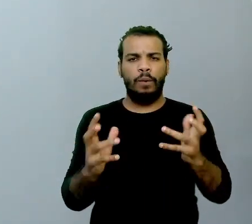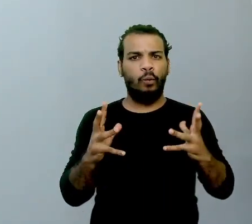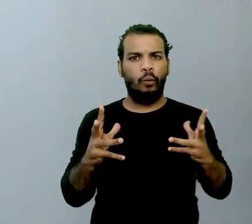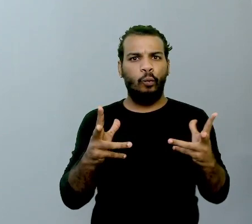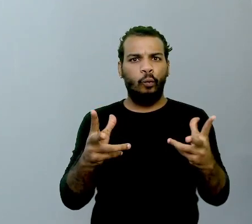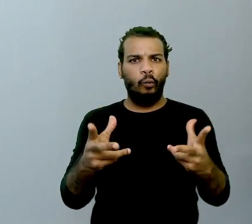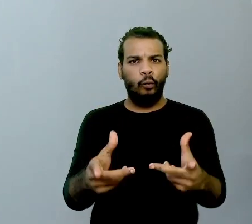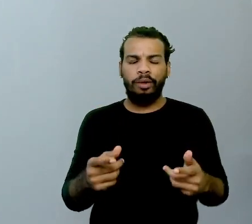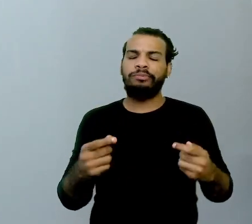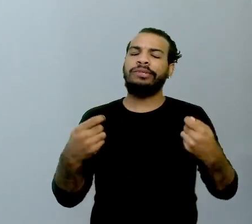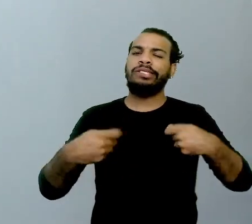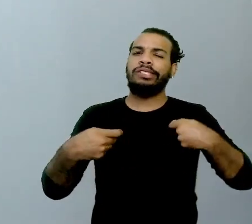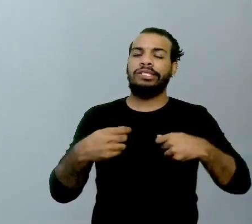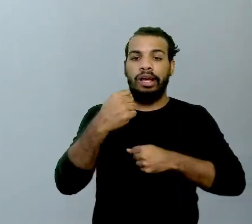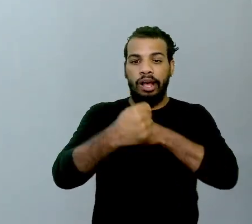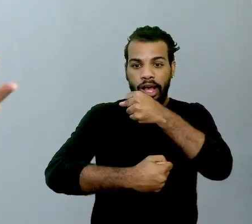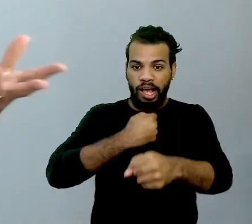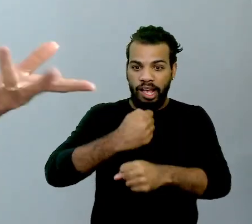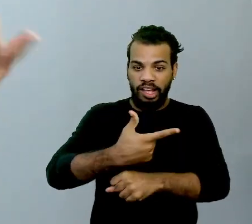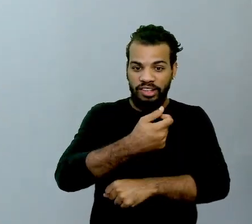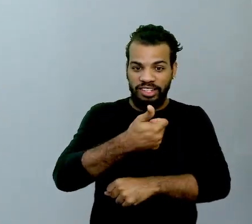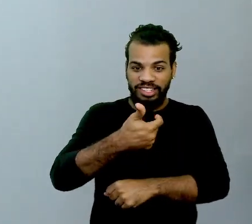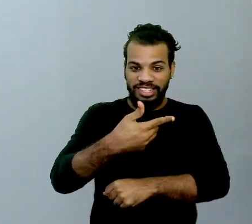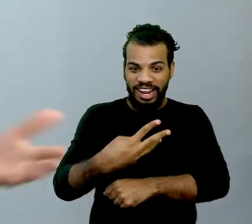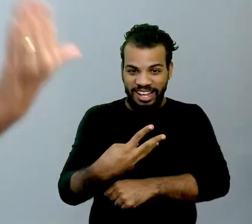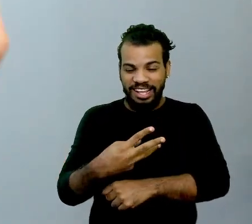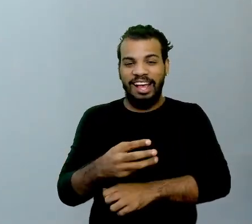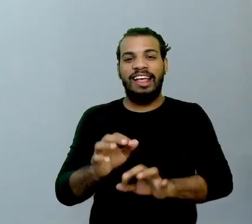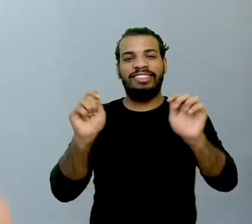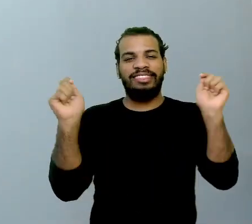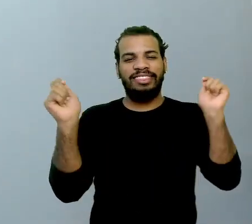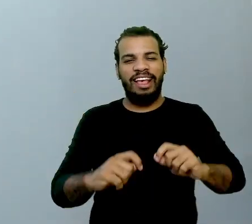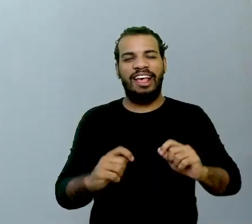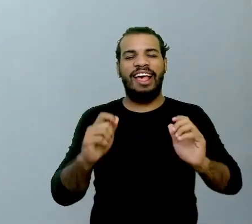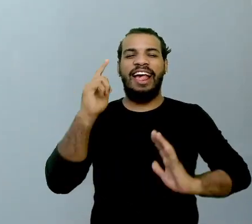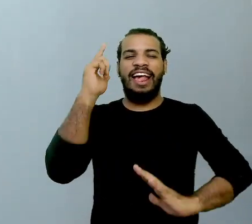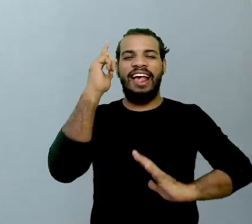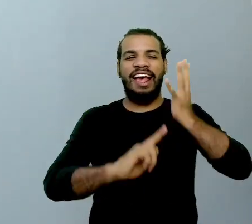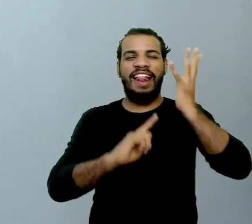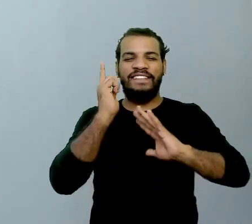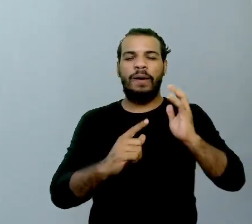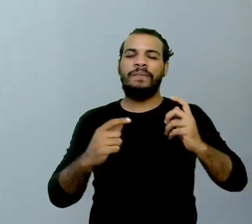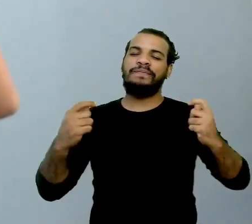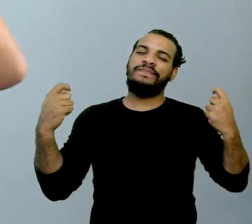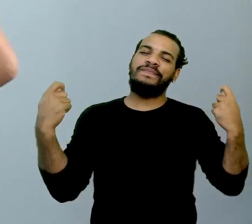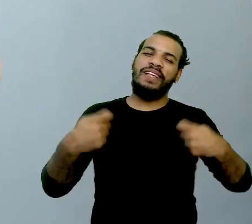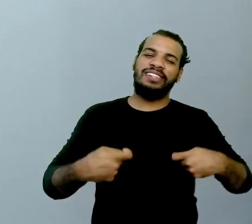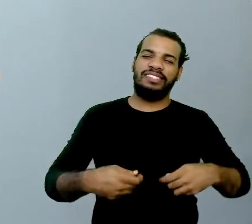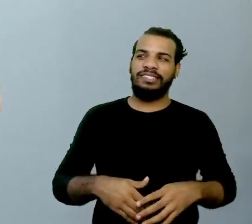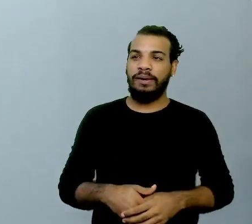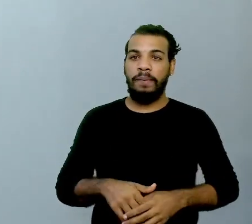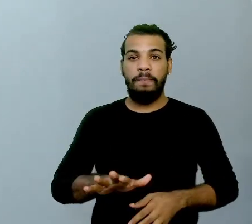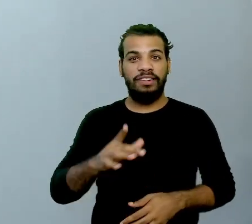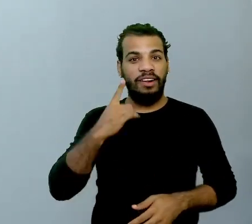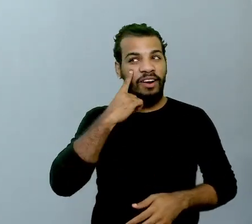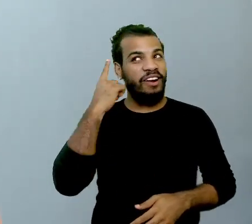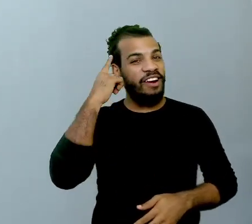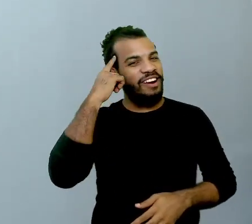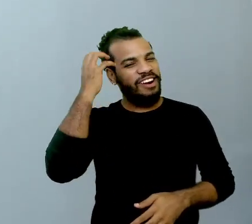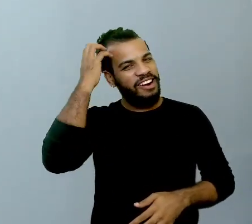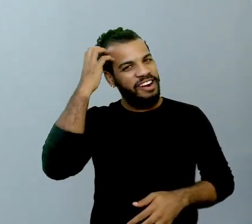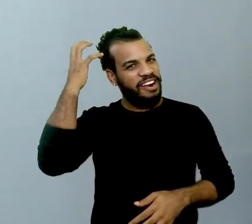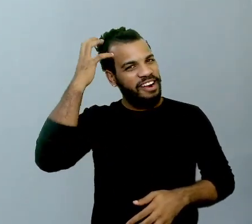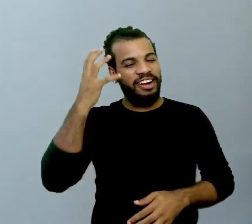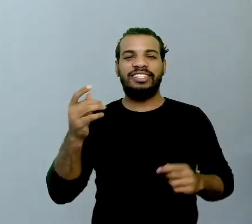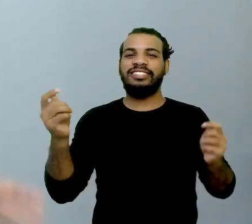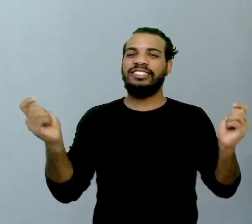tendo, em 2023 a gente possa ter um carnaval como a gente tinha antes da pandemia. Mas não é por isso que eu deixei de vir, ó, no clima, tá?